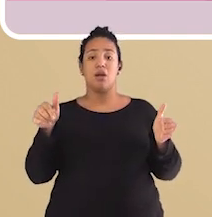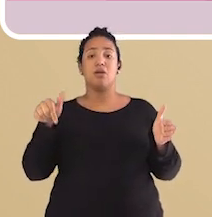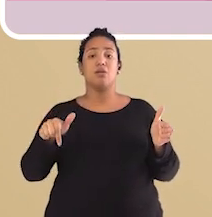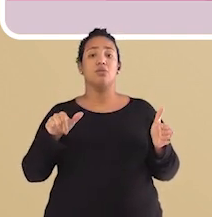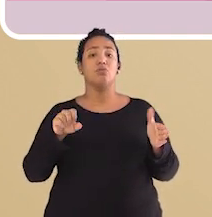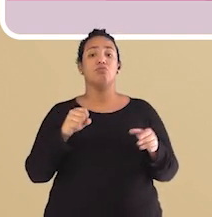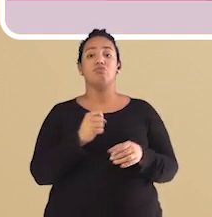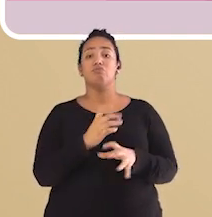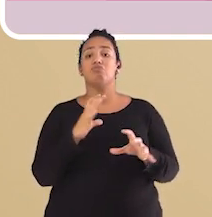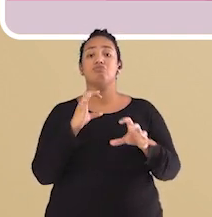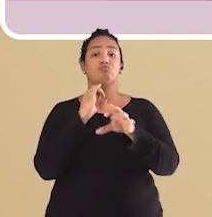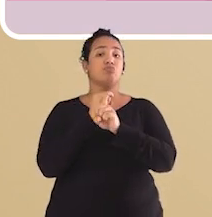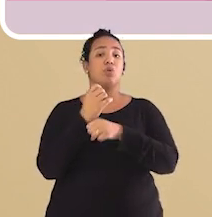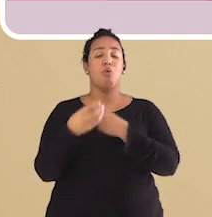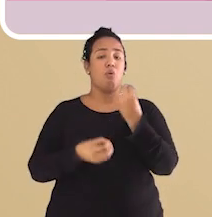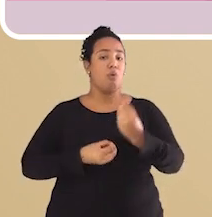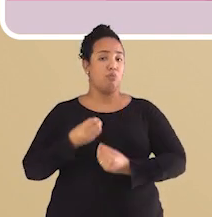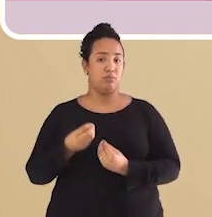esse quadrado precisa ter?